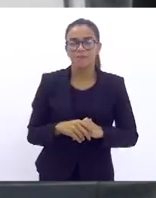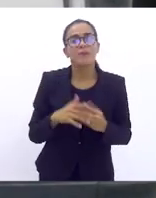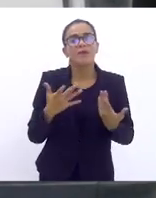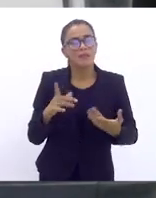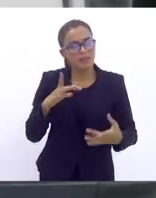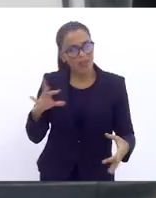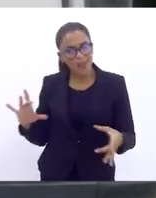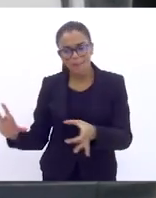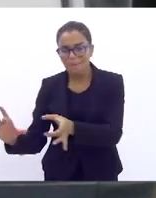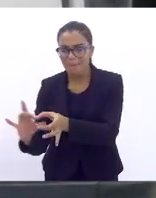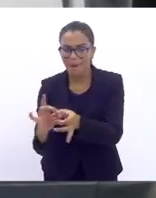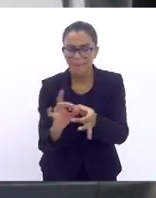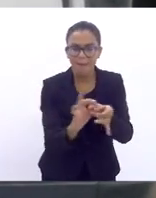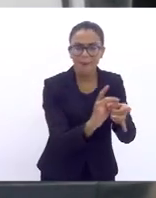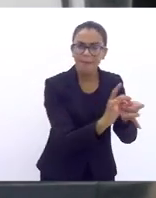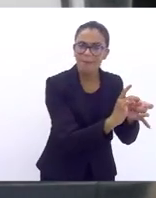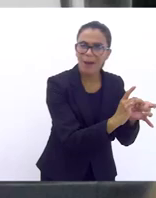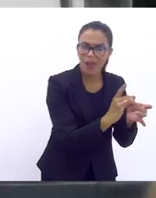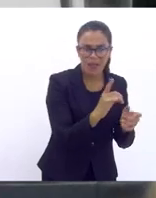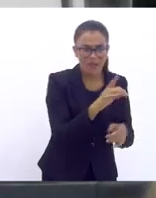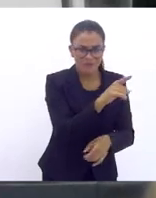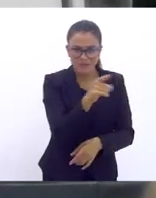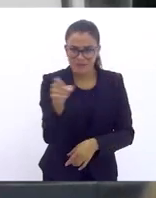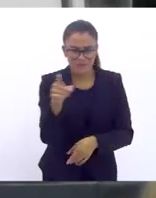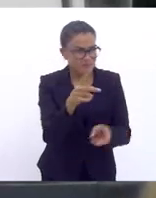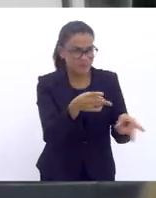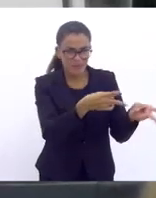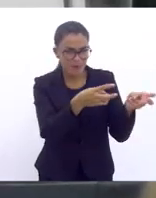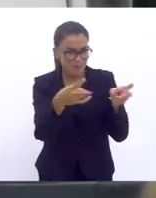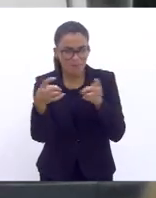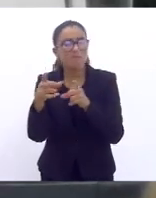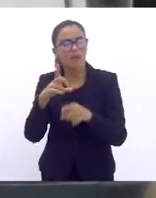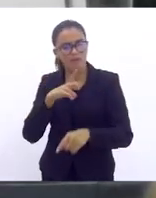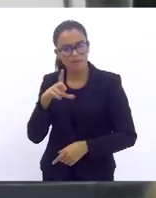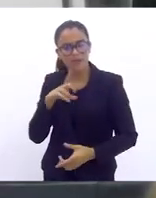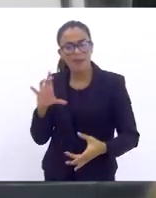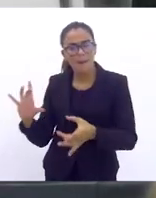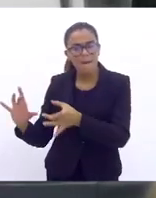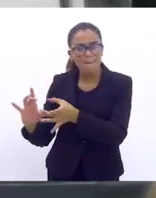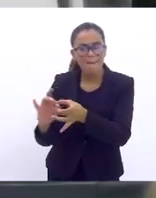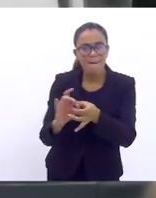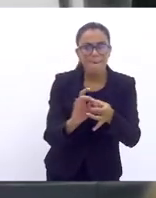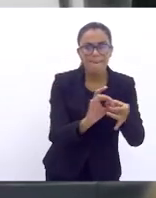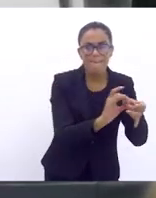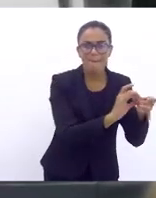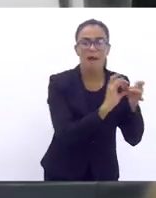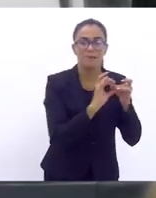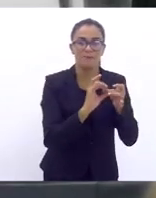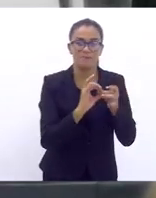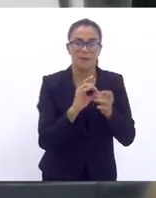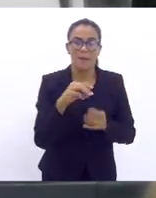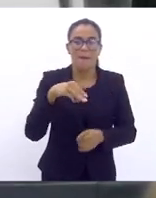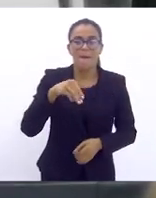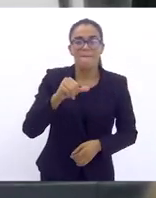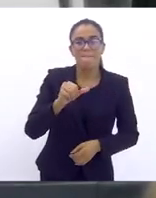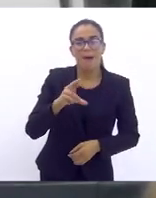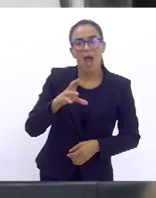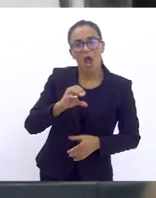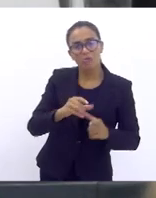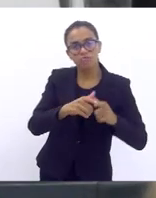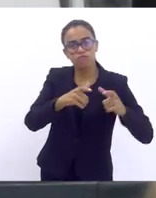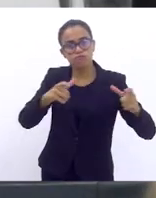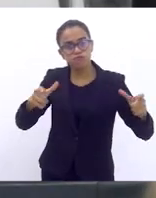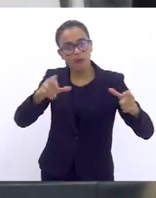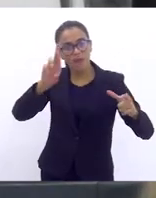existe uma conexão ainda que não seja percebida mas existe uma conexão de todos esses essas macro tendências com os fatores